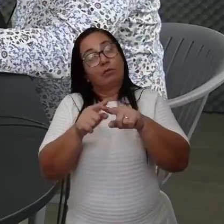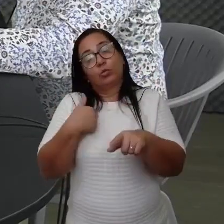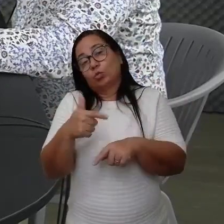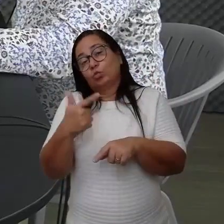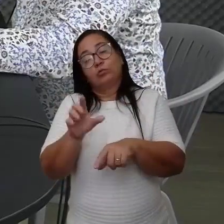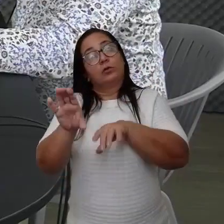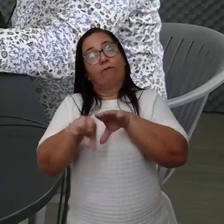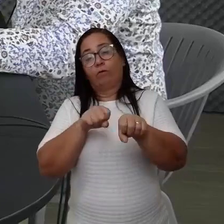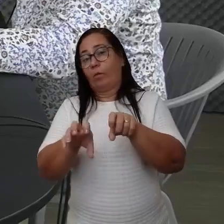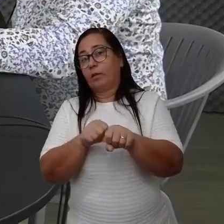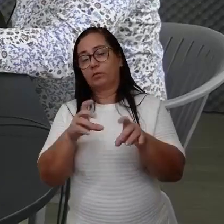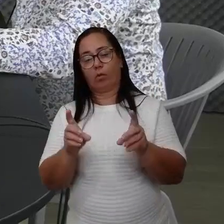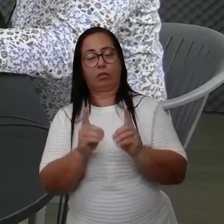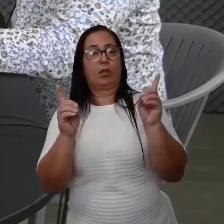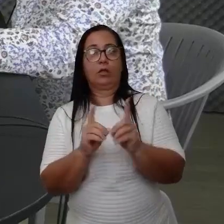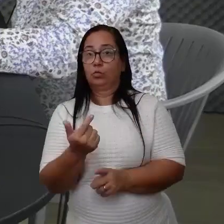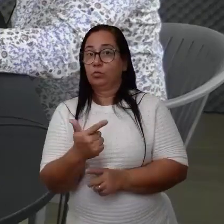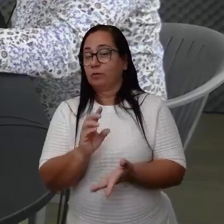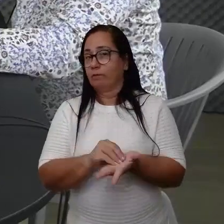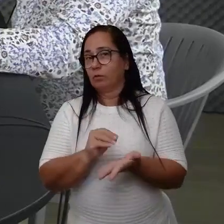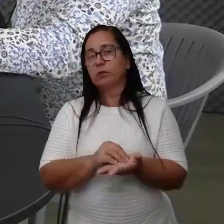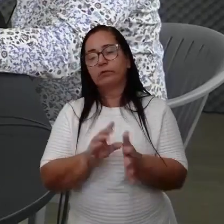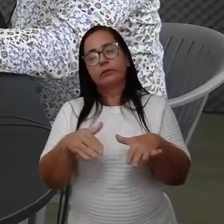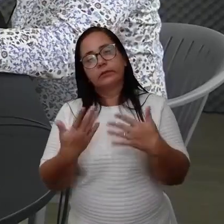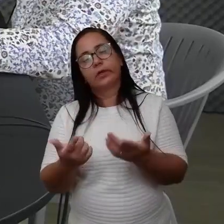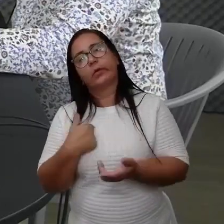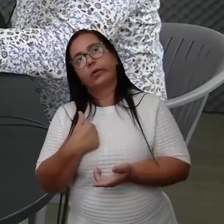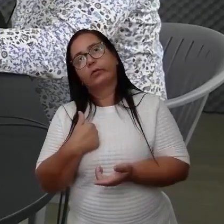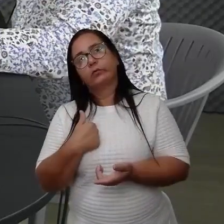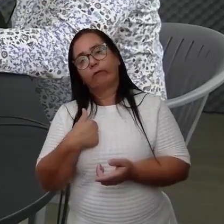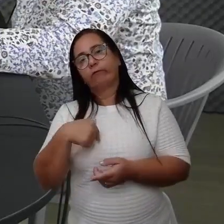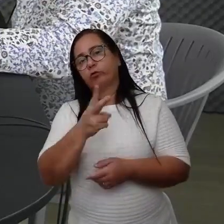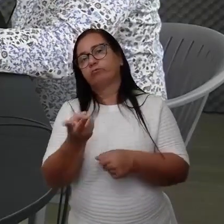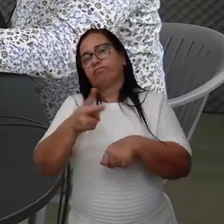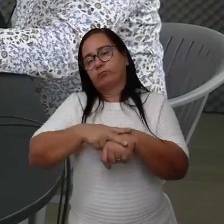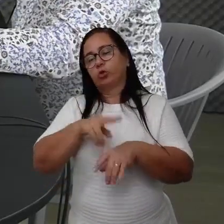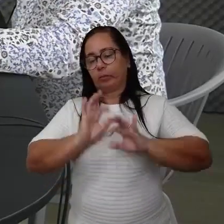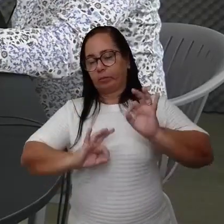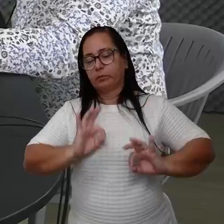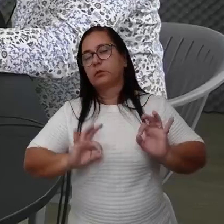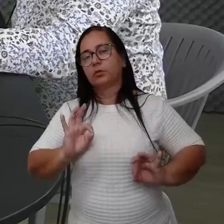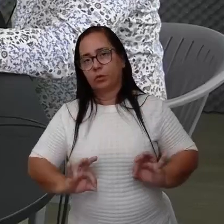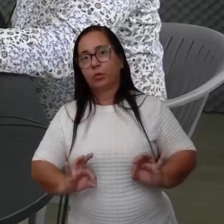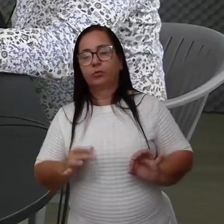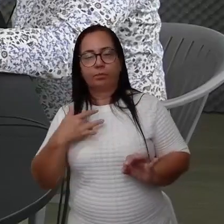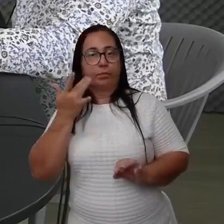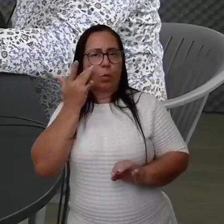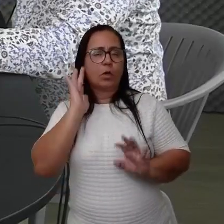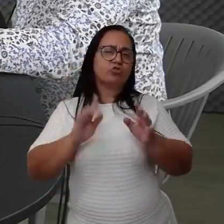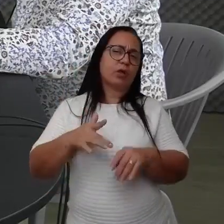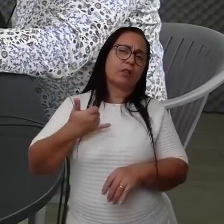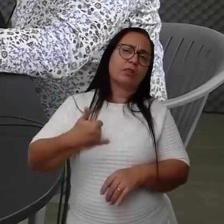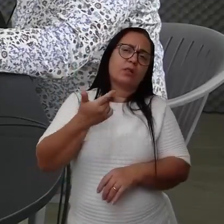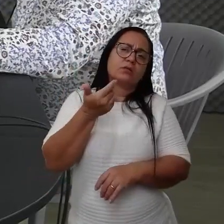formação didática, não tinha isso. E aí eu fiz essas duas preparações, e eu acho que já tem uns 17